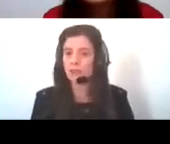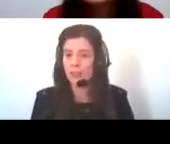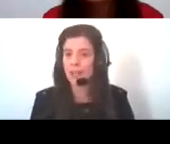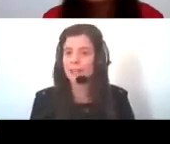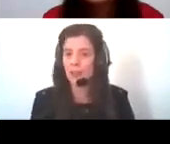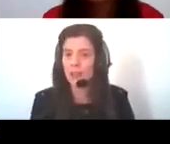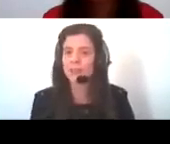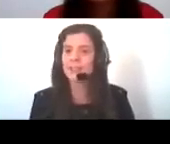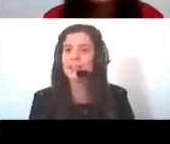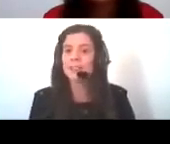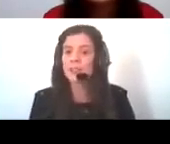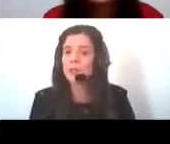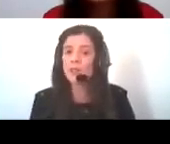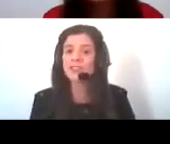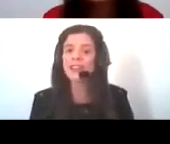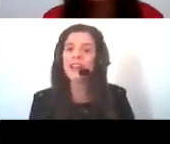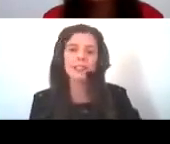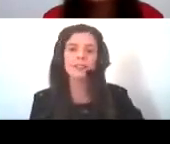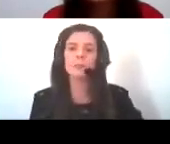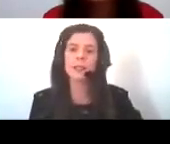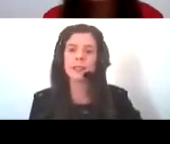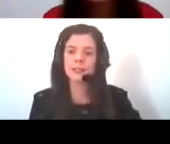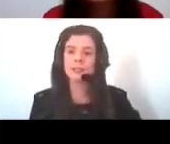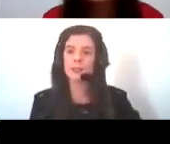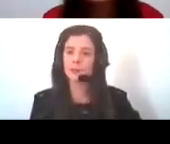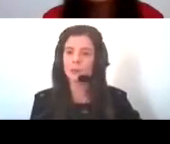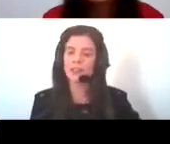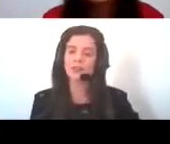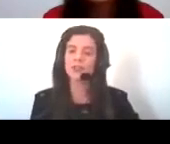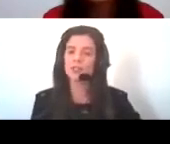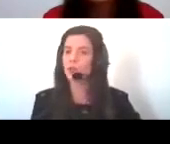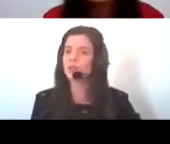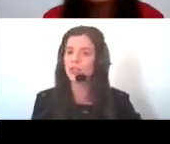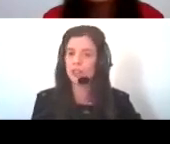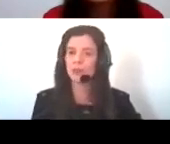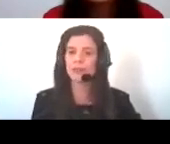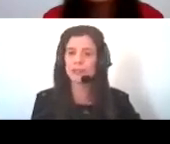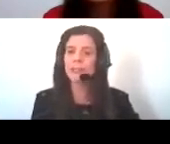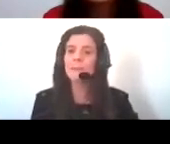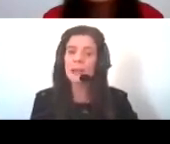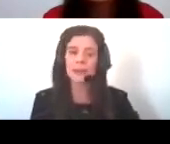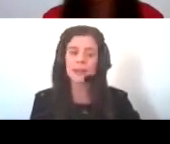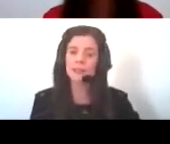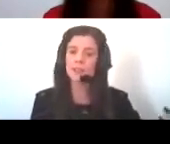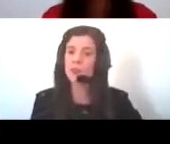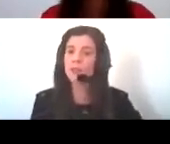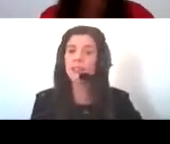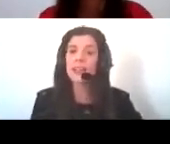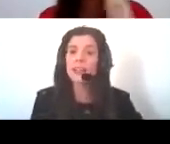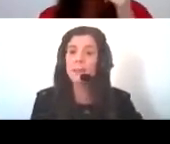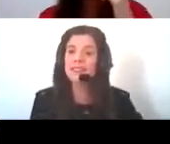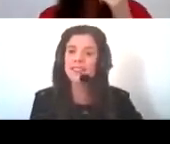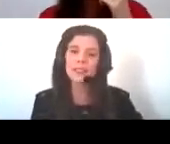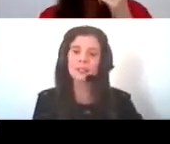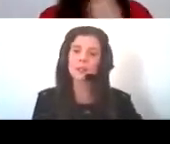a jornada nossa de mostrar isso para aqueles que são responsáveis, são gestores, diretores, né, assessores,